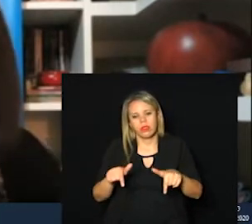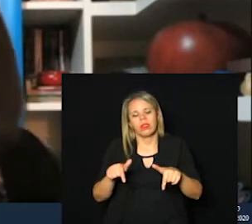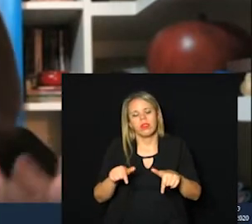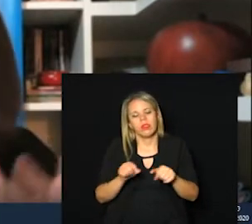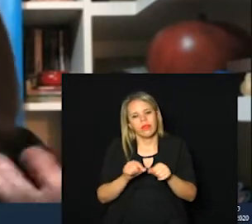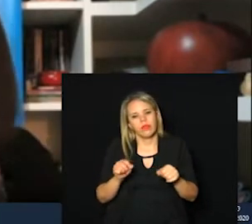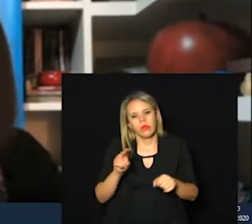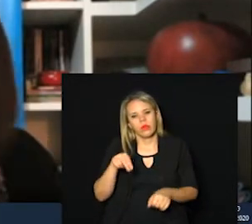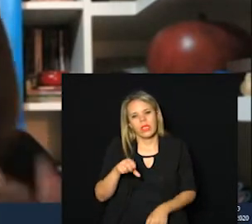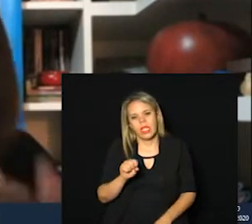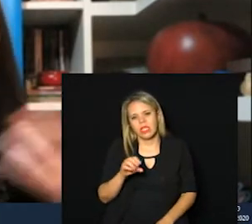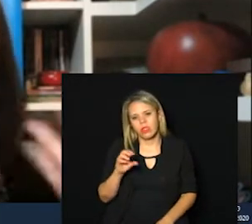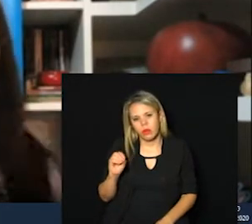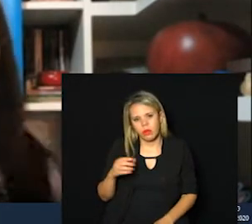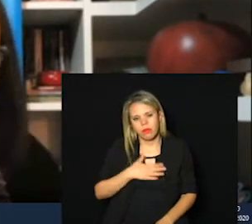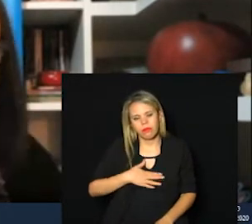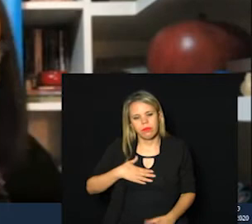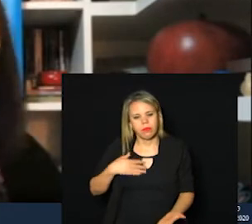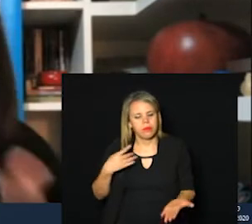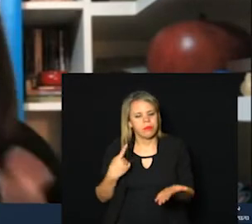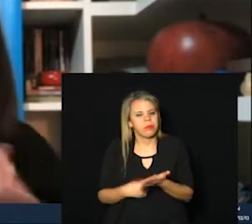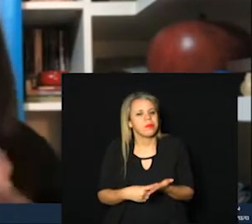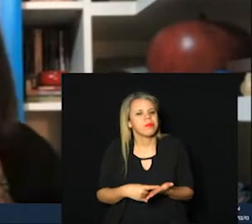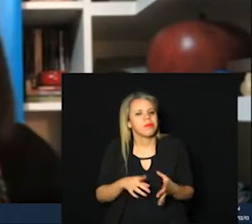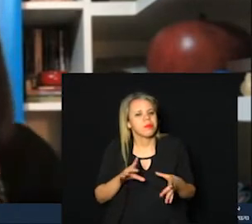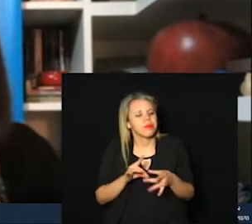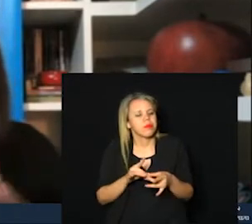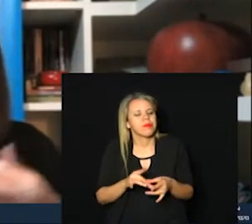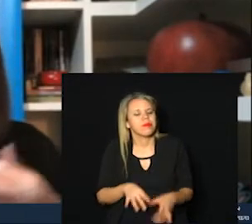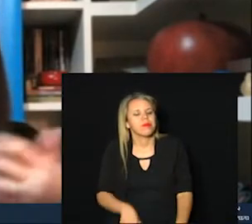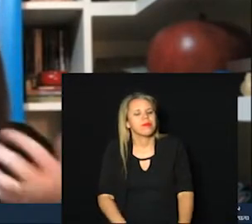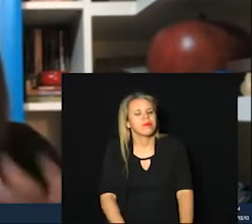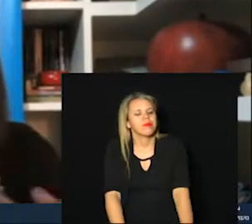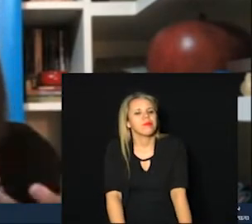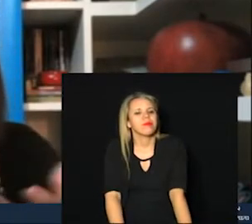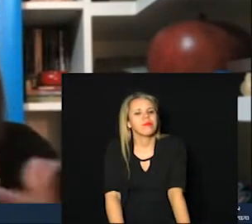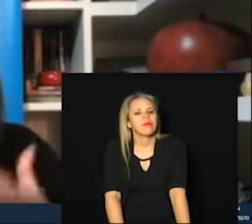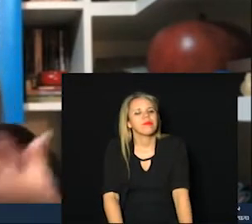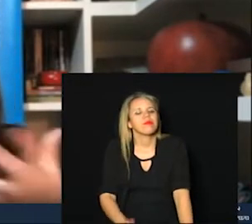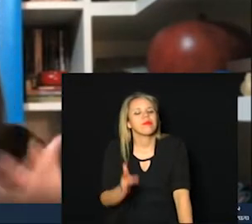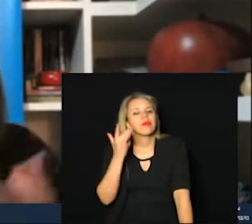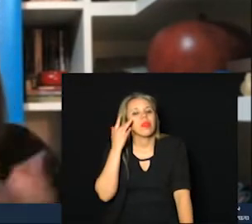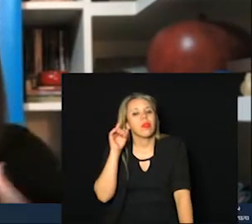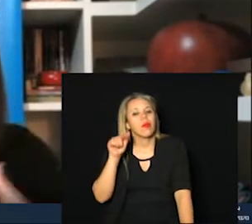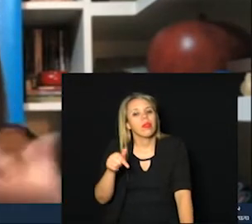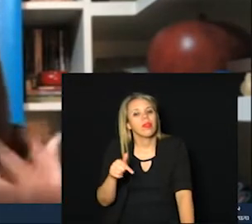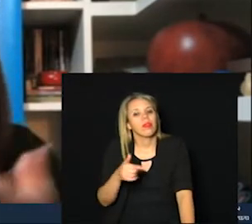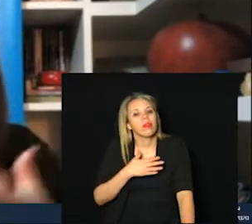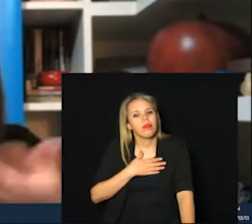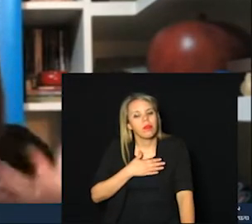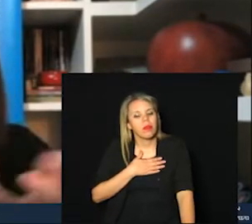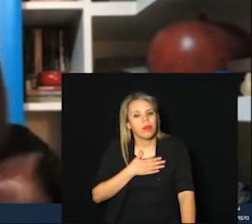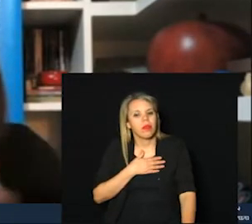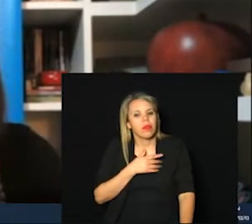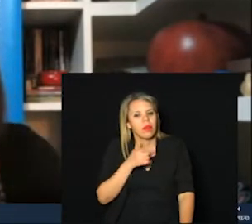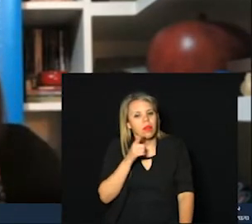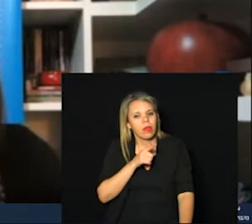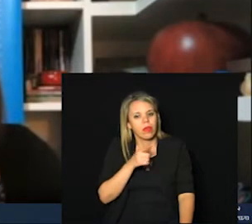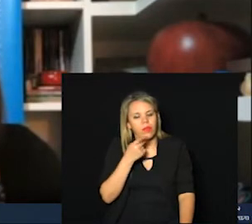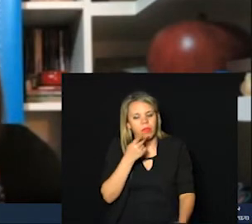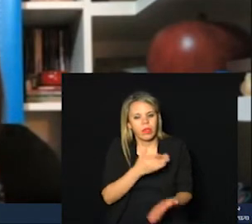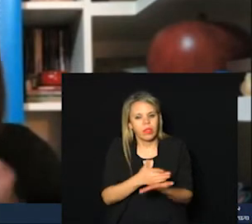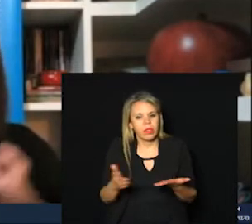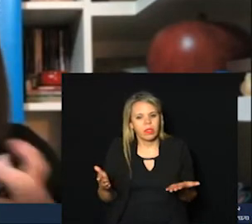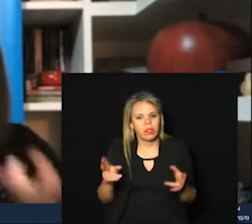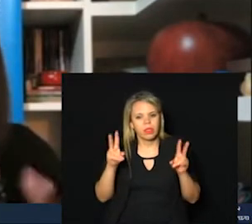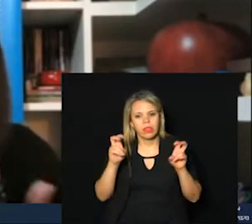Unesco tem o prazer de ser parceira, né? Eu acho que essas seriam as minhas considerações iniciais. É um